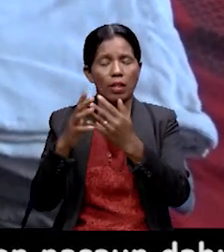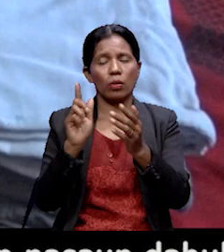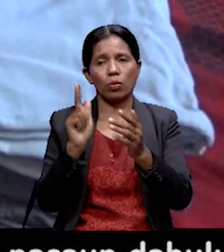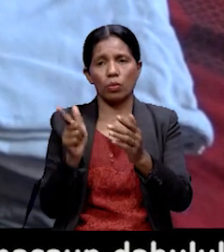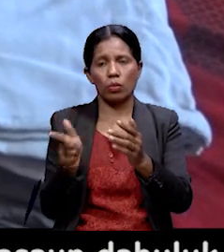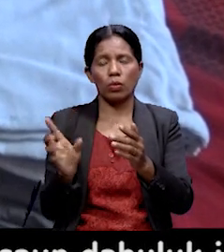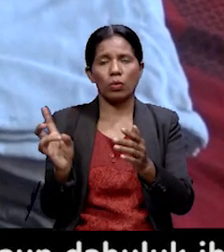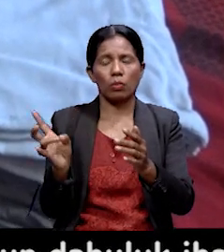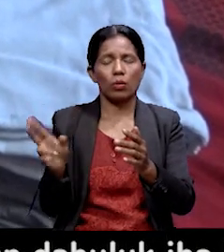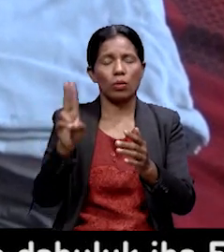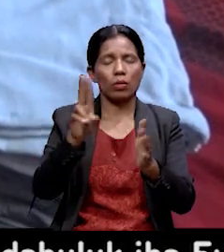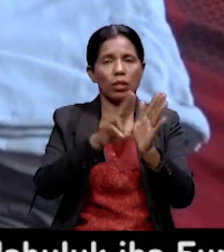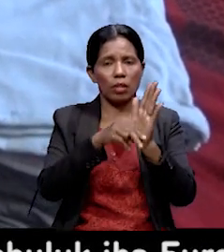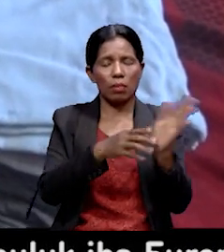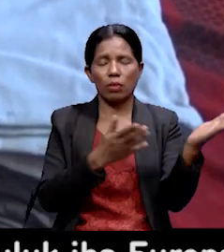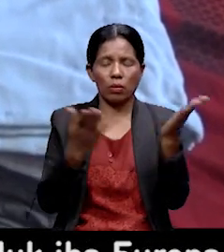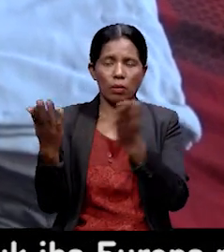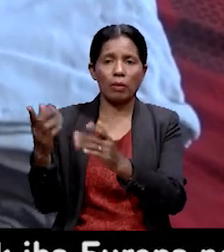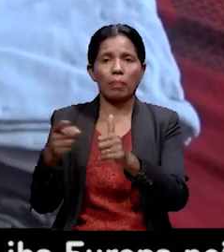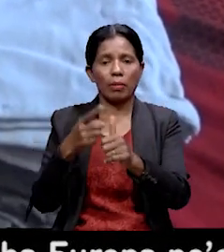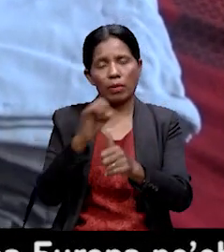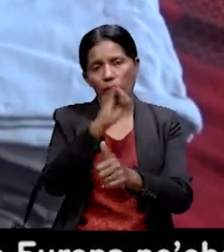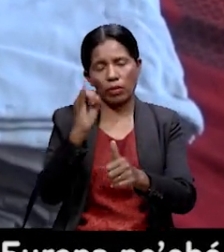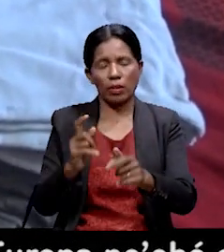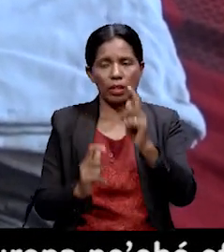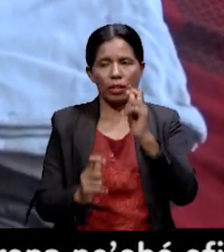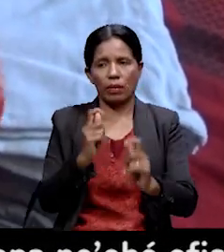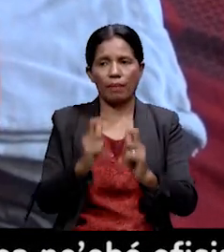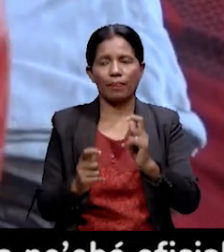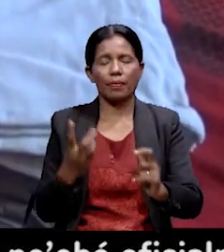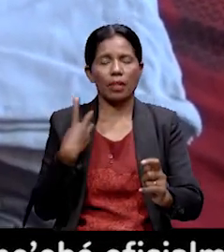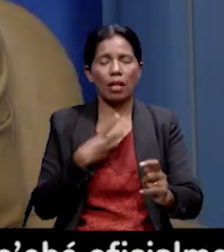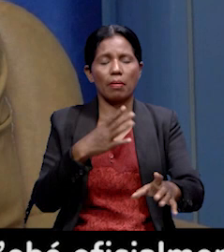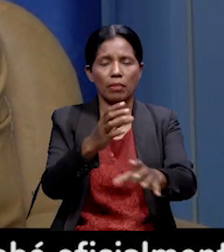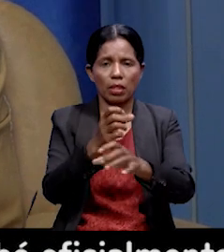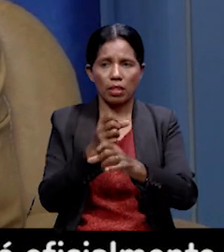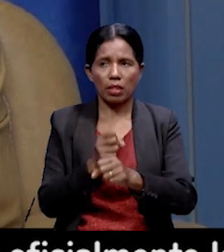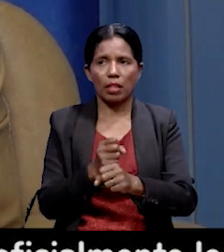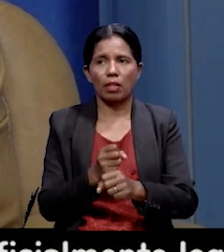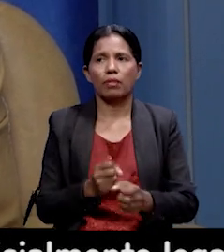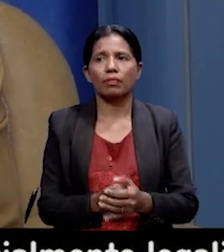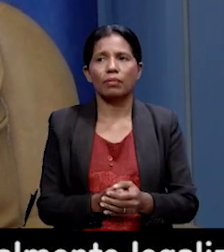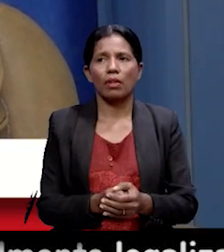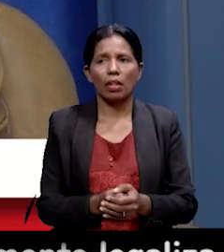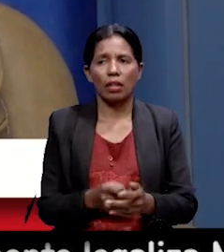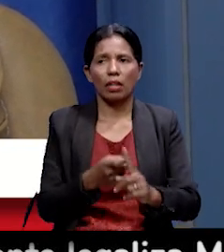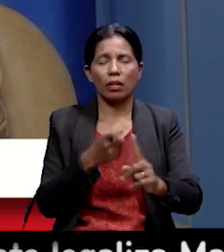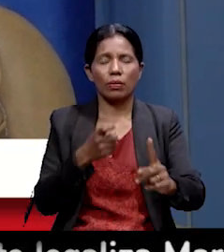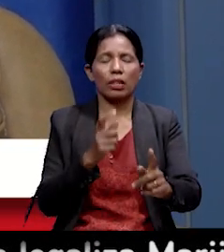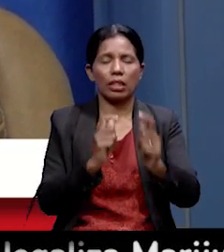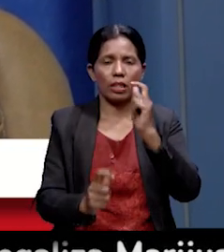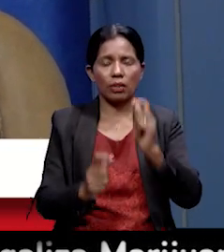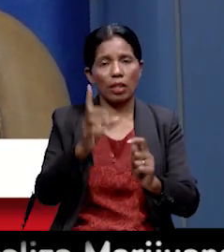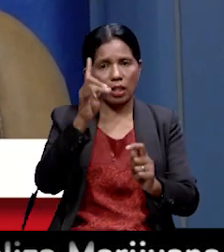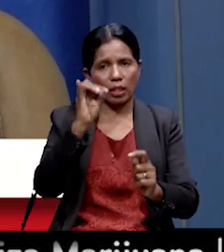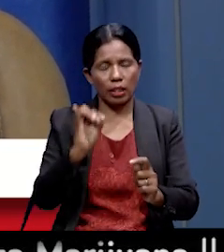primeiro interrogatório e a tribunal. Ita simo mandado detenção, busca no apreensão si Tribunal Distrital